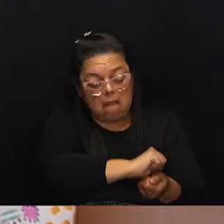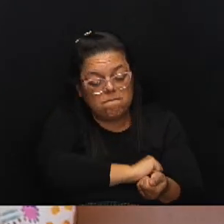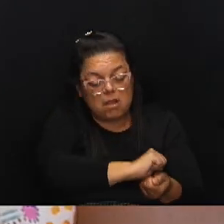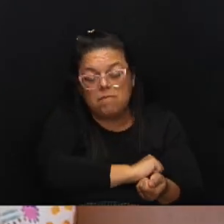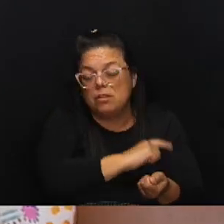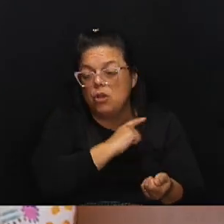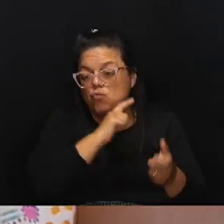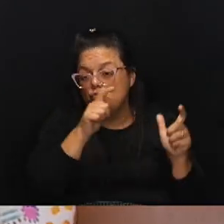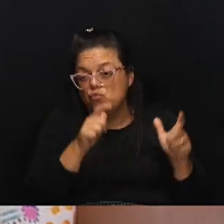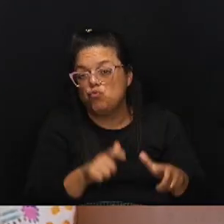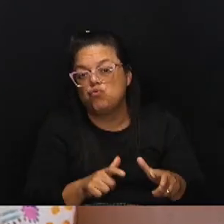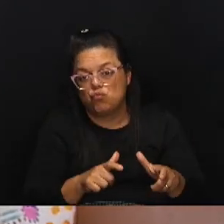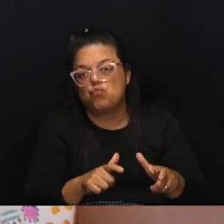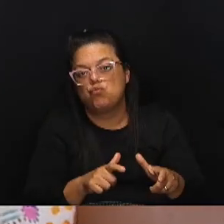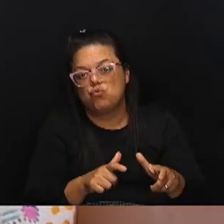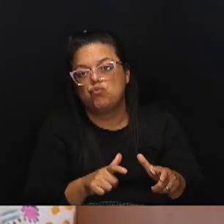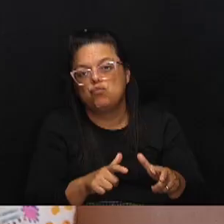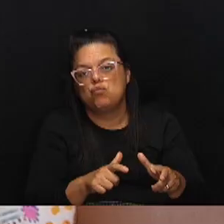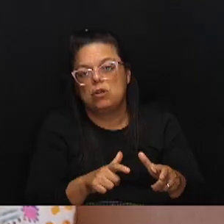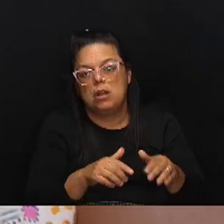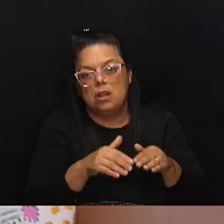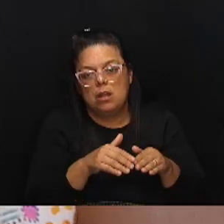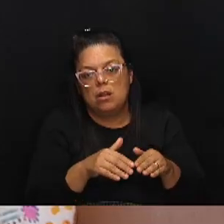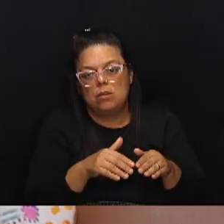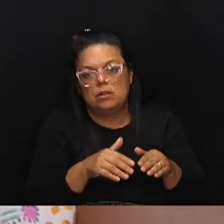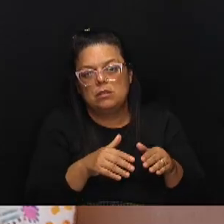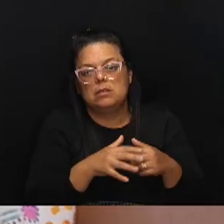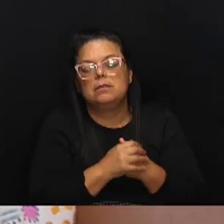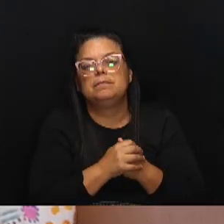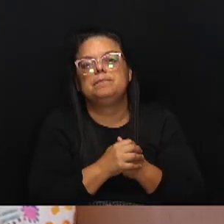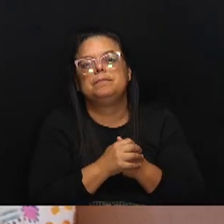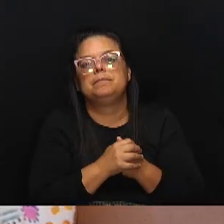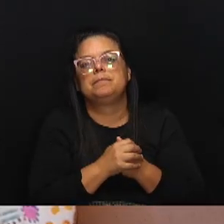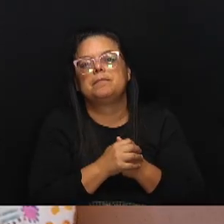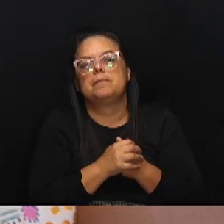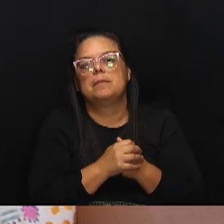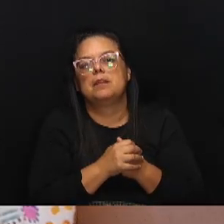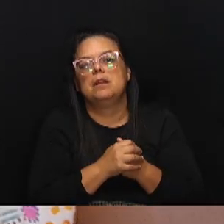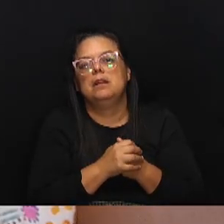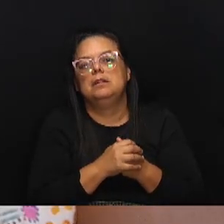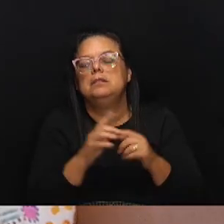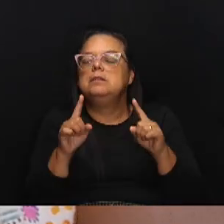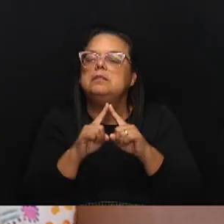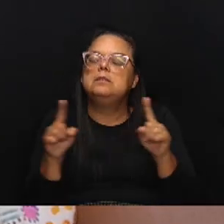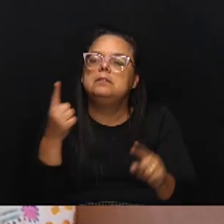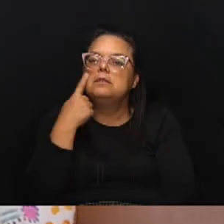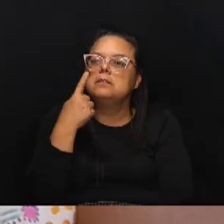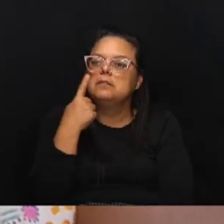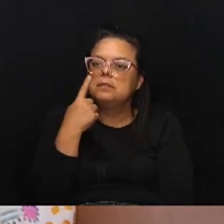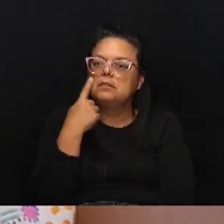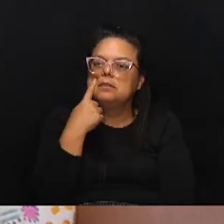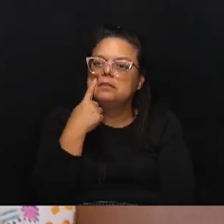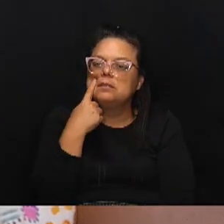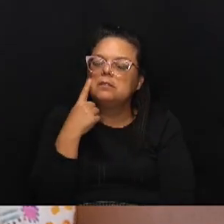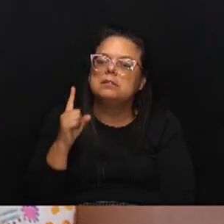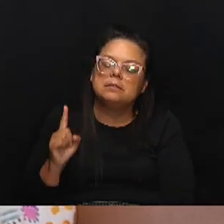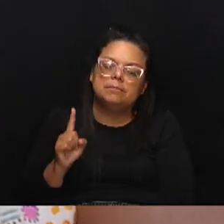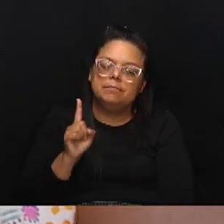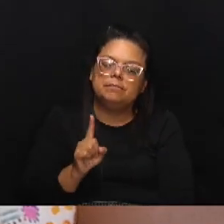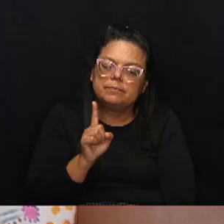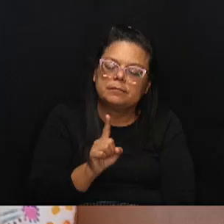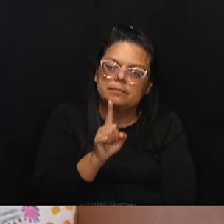ali a encosta do córrego, né? Mas veja, eles estão indo para lá.